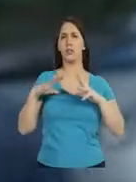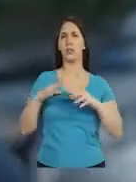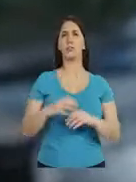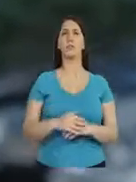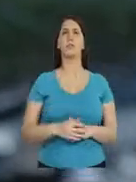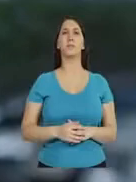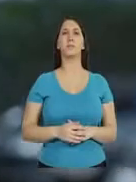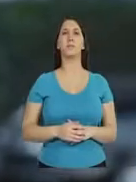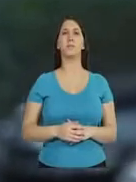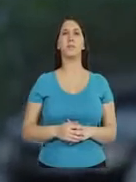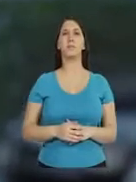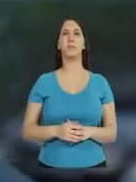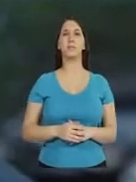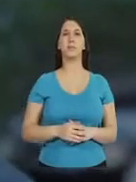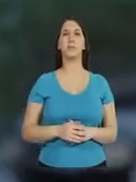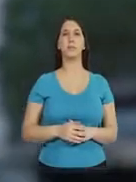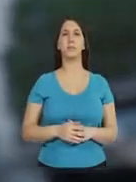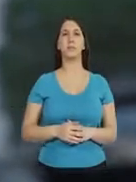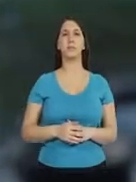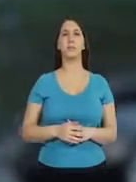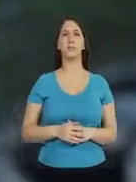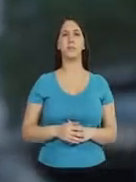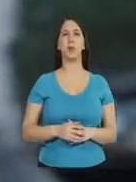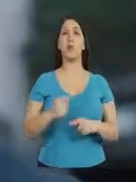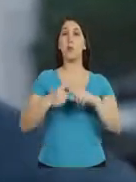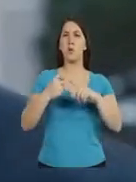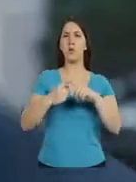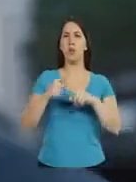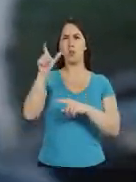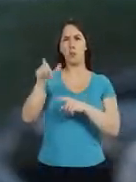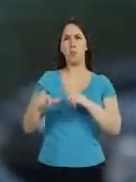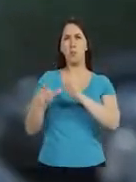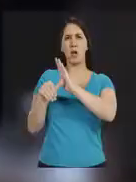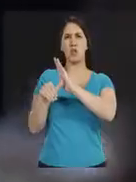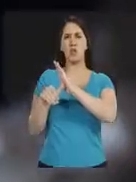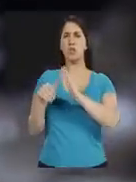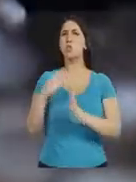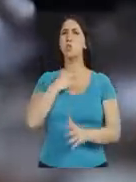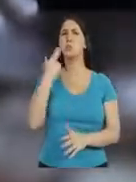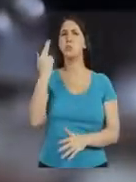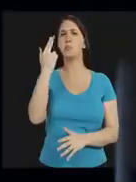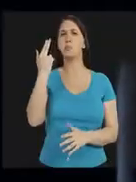Porque bandido não tem que ter feriado. Bandido deve cumprir pena na cadeia.